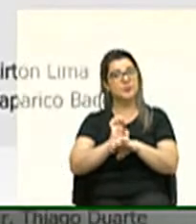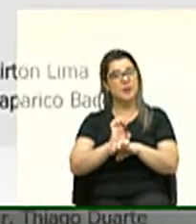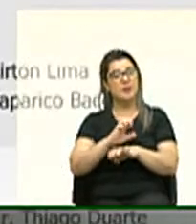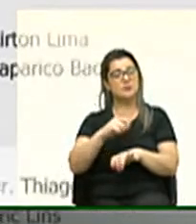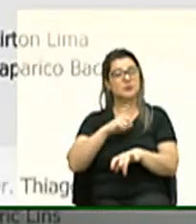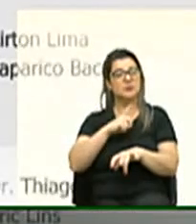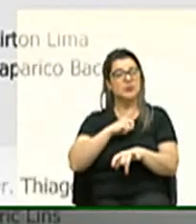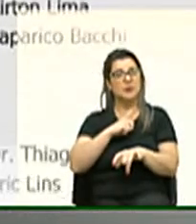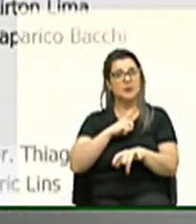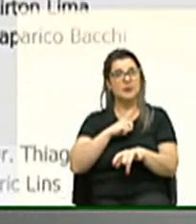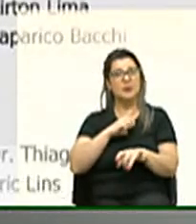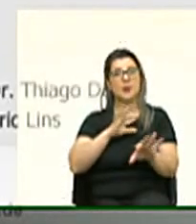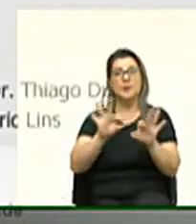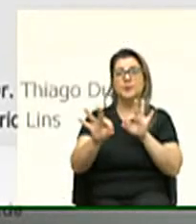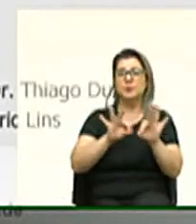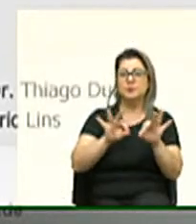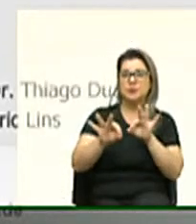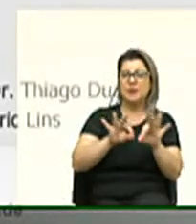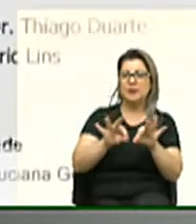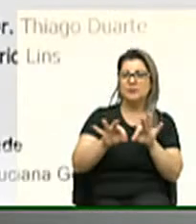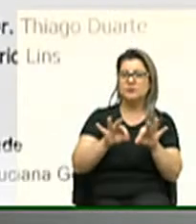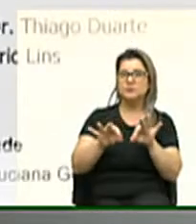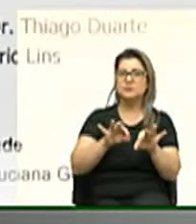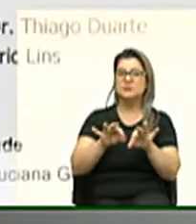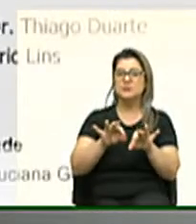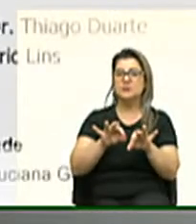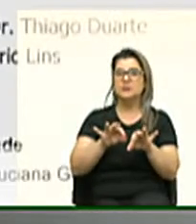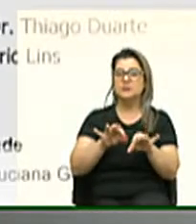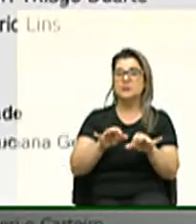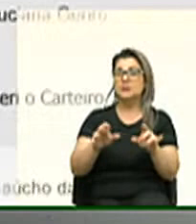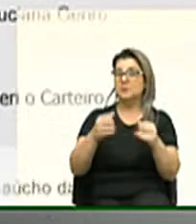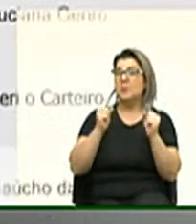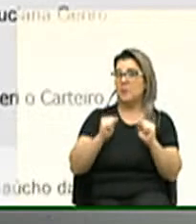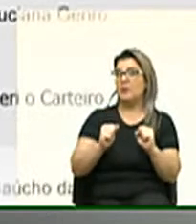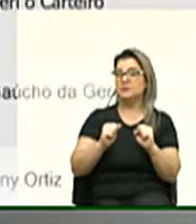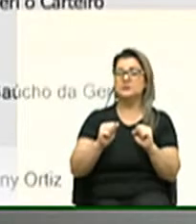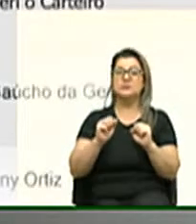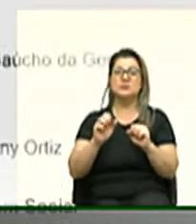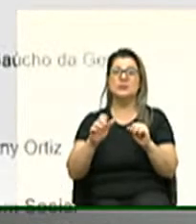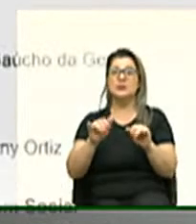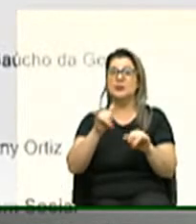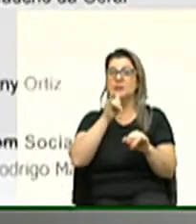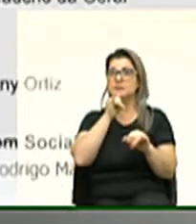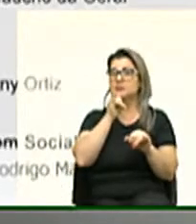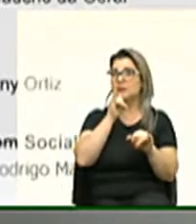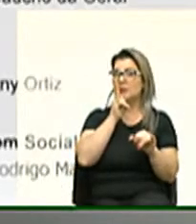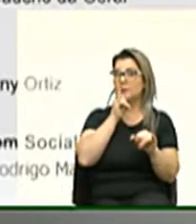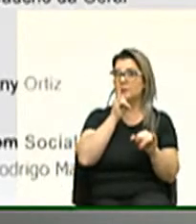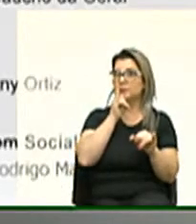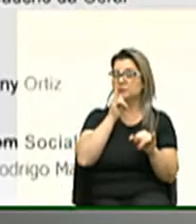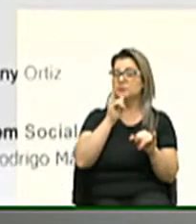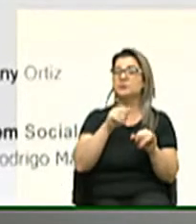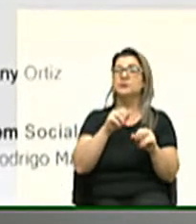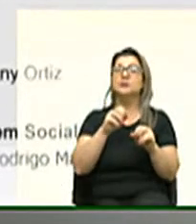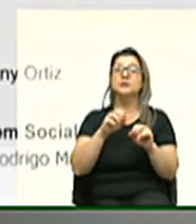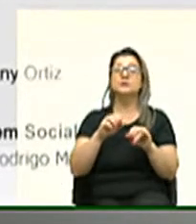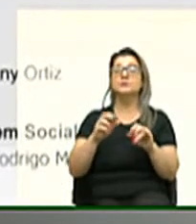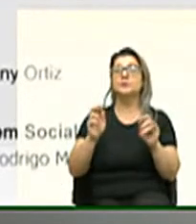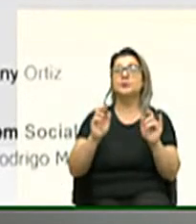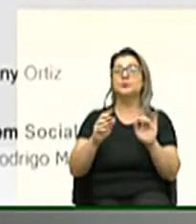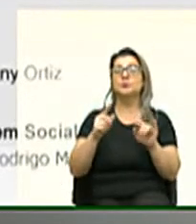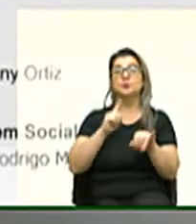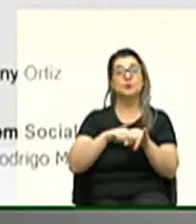projetos similares, que sirva de exemplo para que se agilizem esse tipo de situação que nós